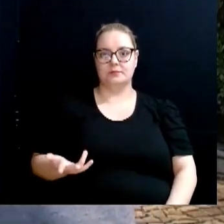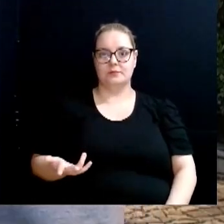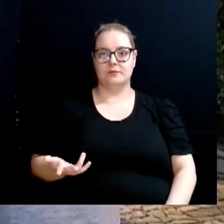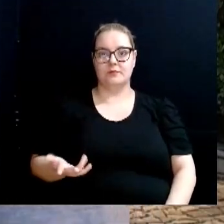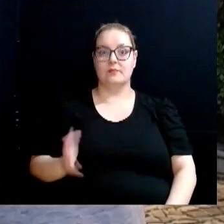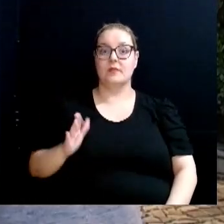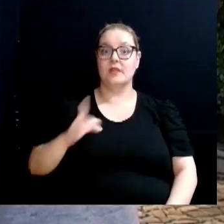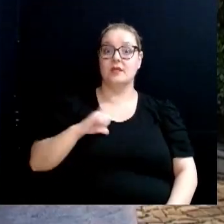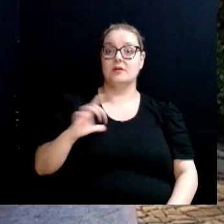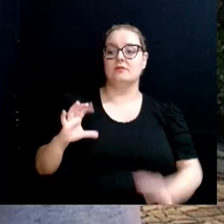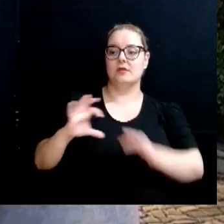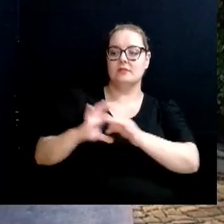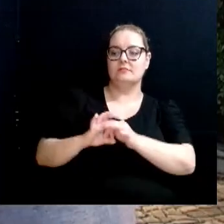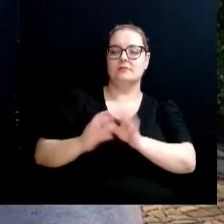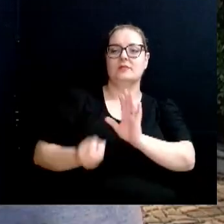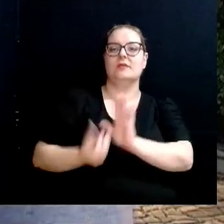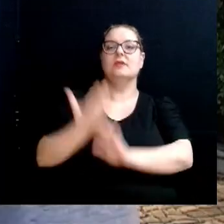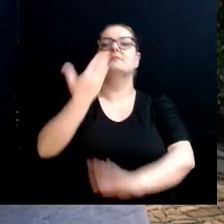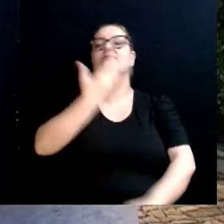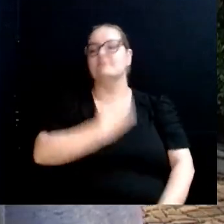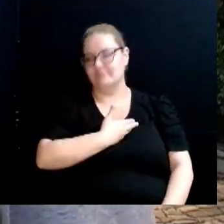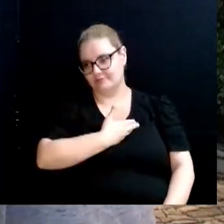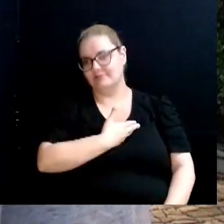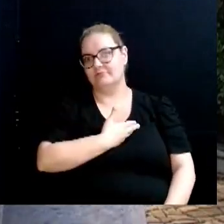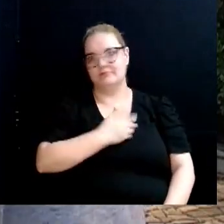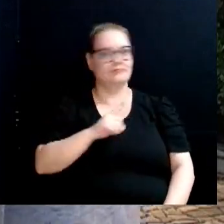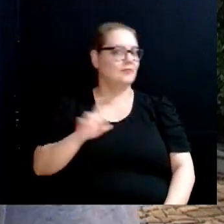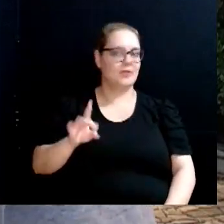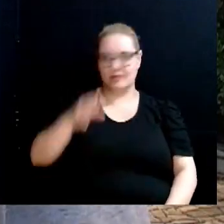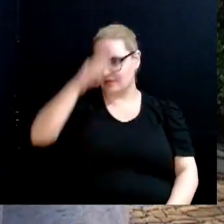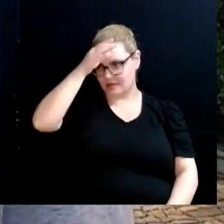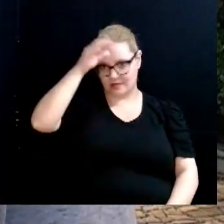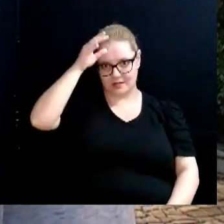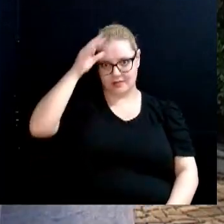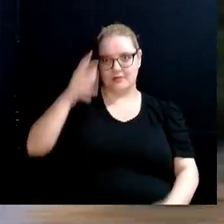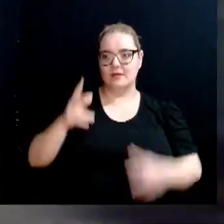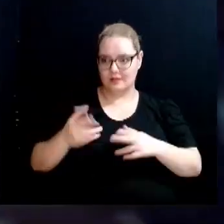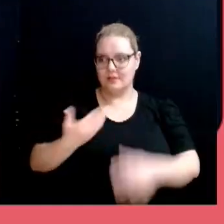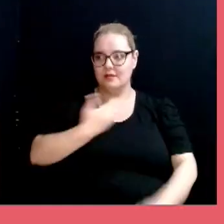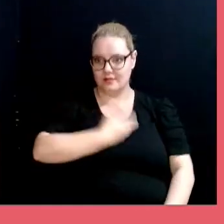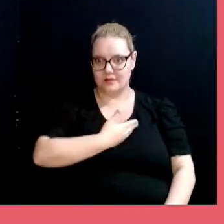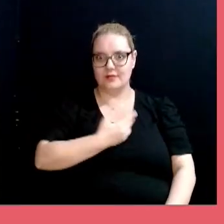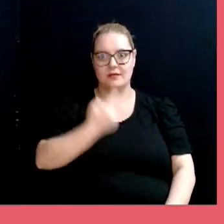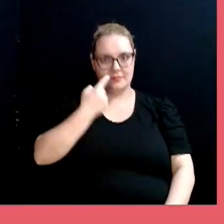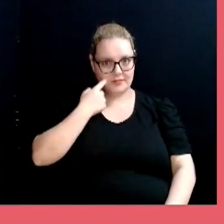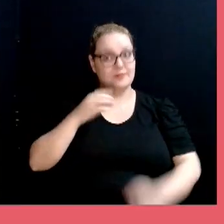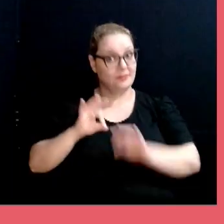assim que criou uma amizade. Não é só cliente, é bem como um amigo mesmo, viu? Da família até.